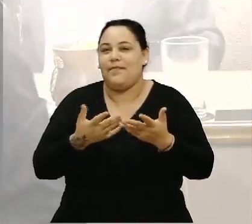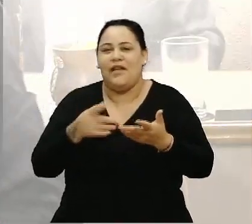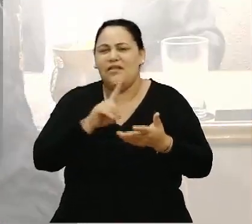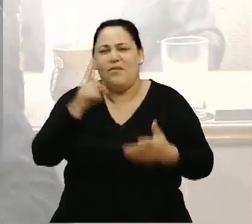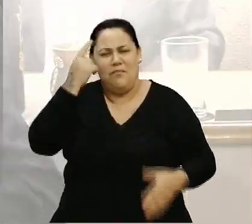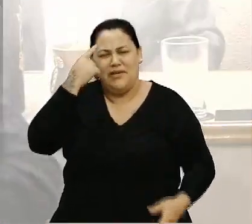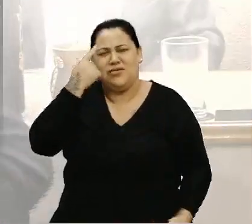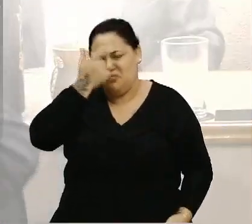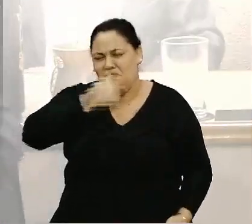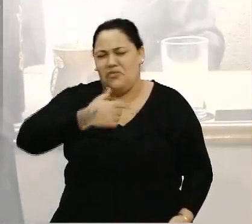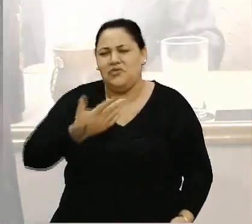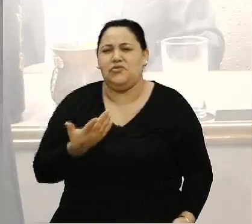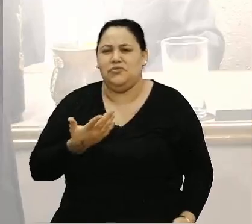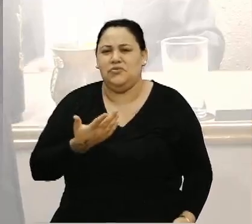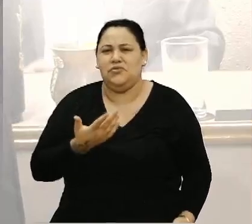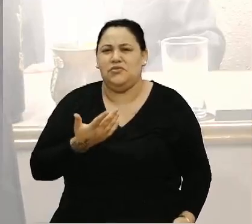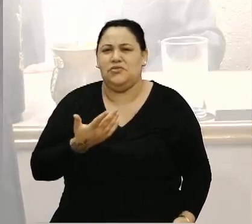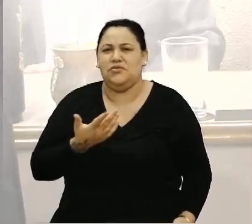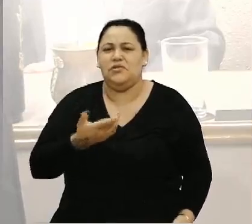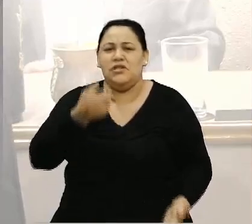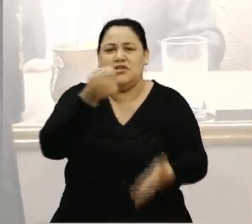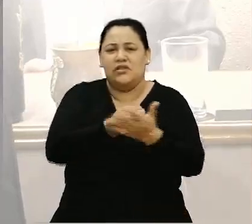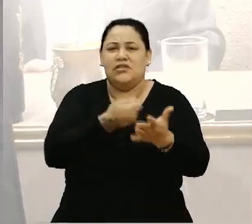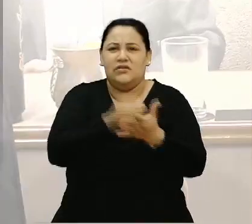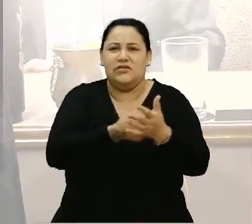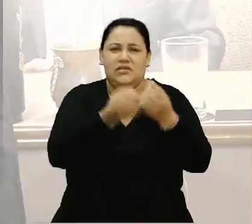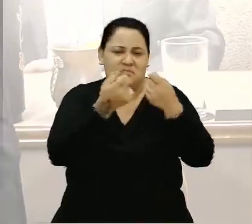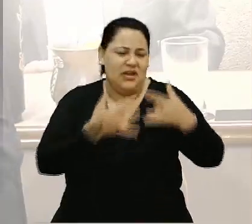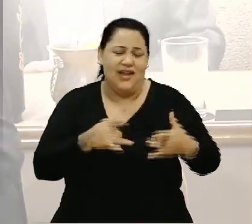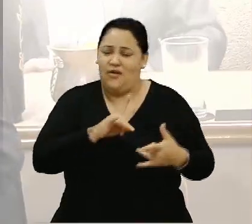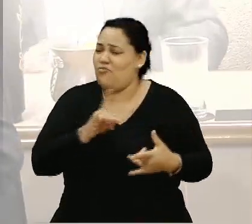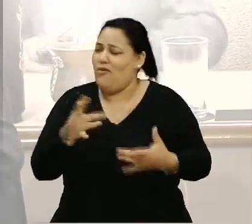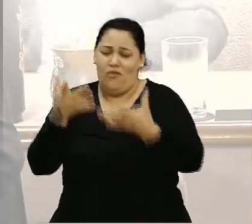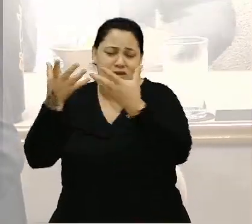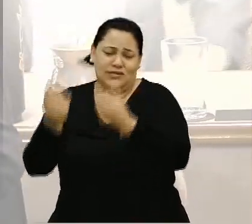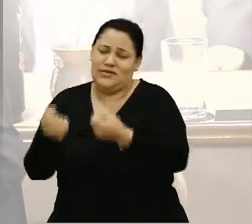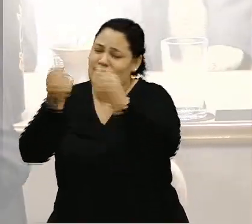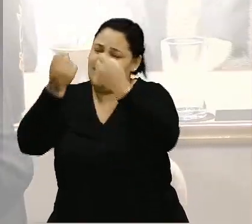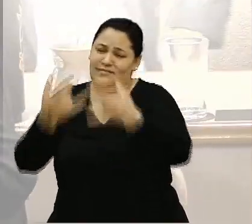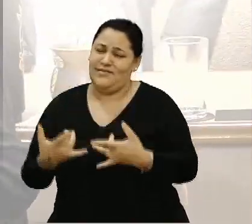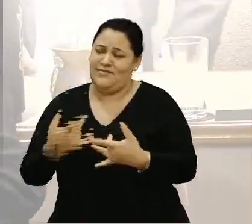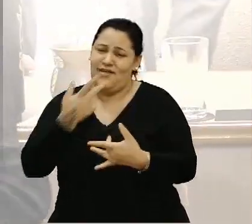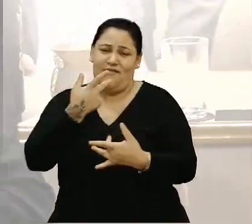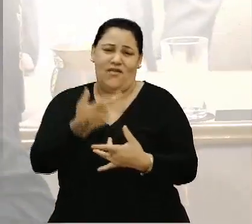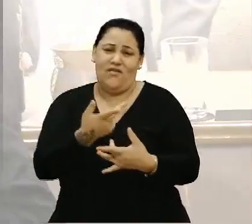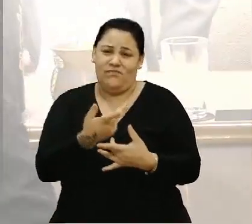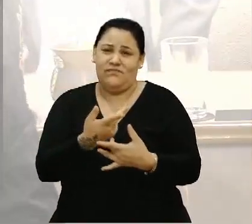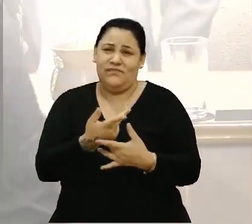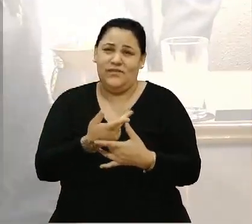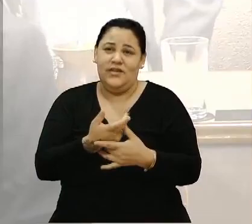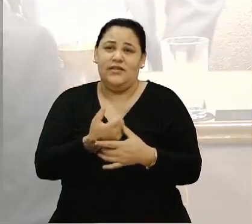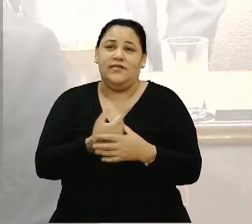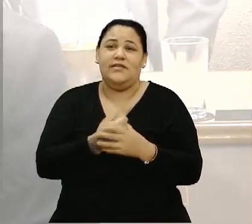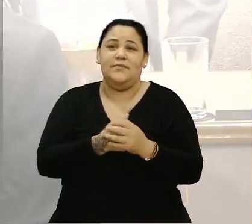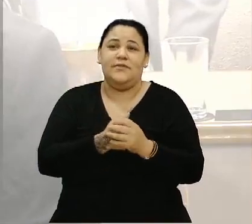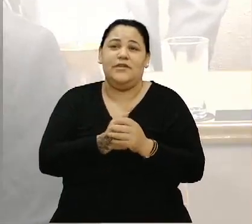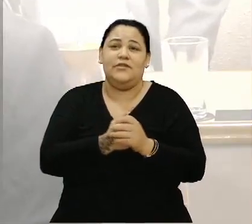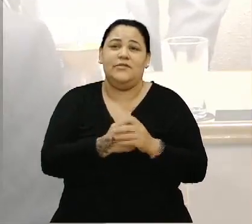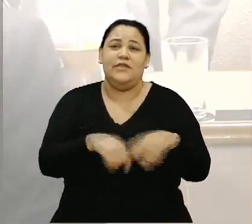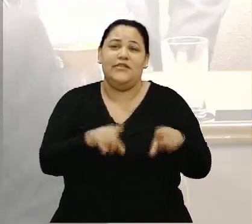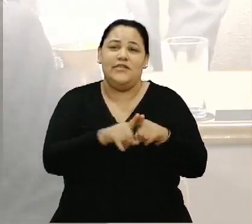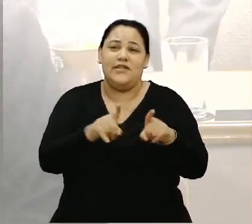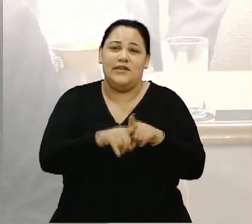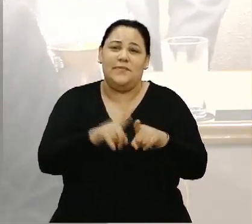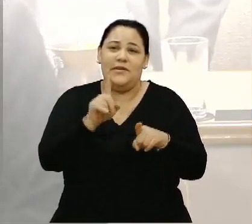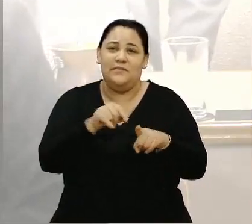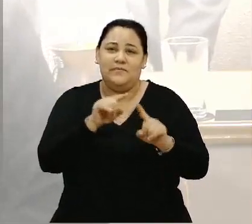pensada. E ele tentou explicar, eu não aceito a explicação que ele deu, mas ele não se colocou